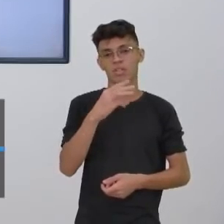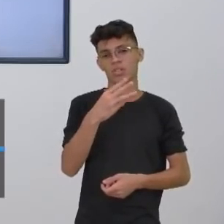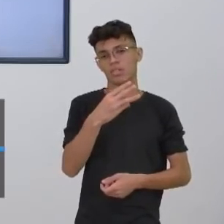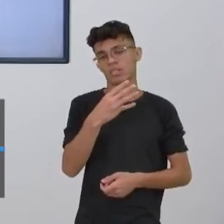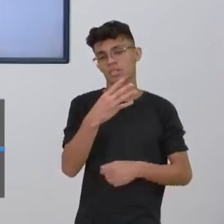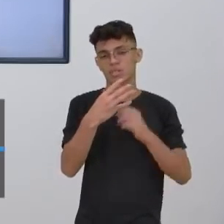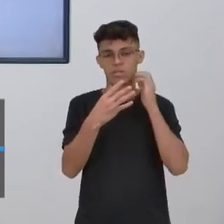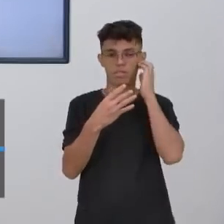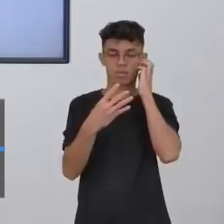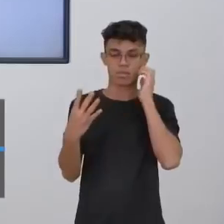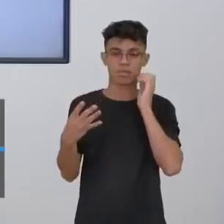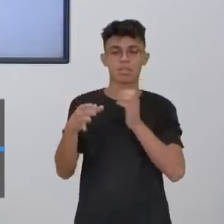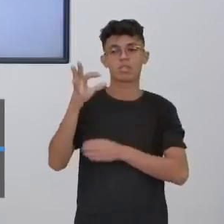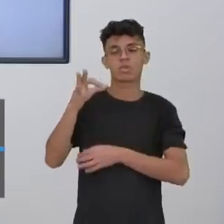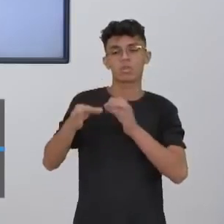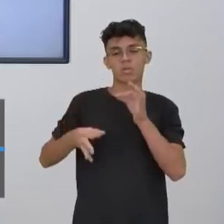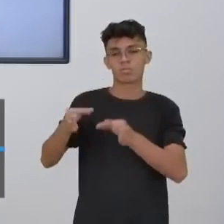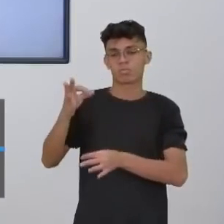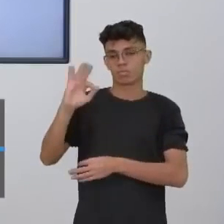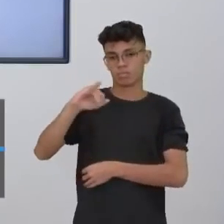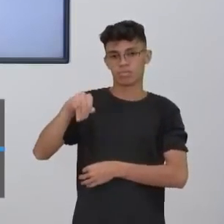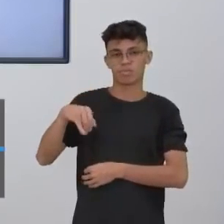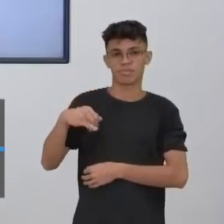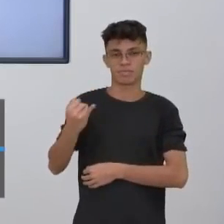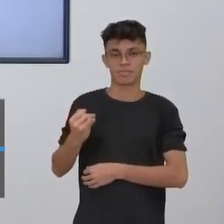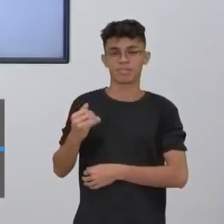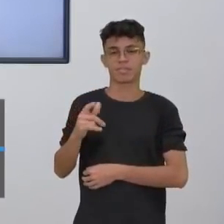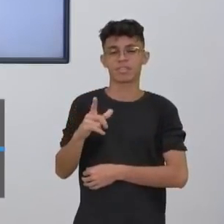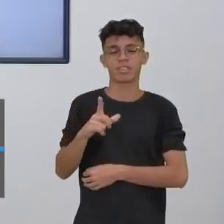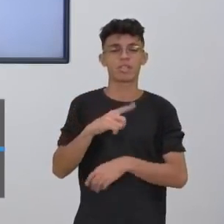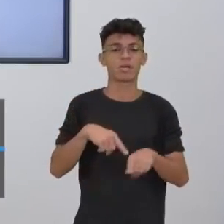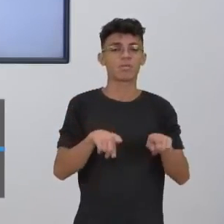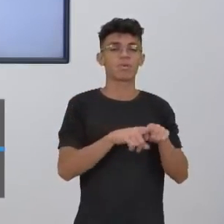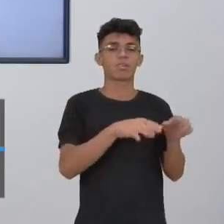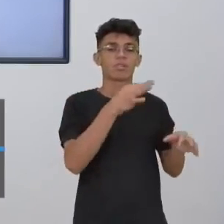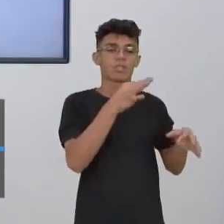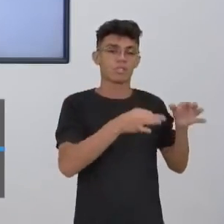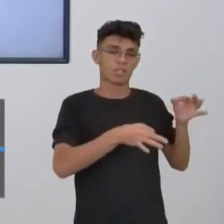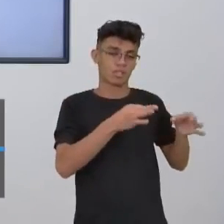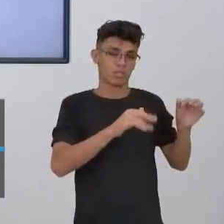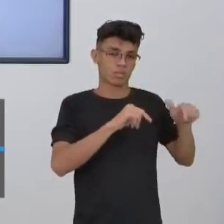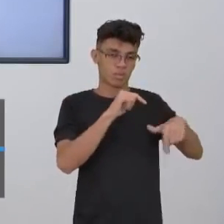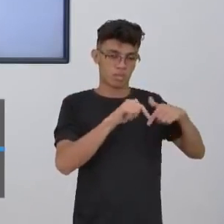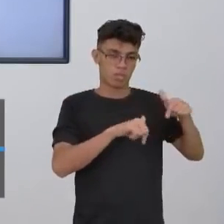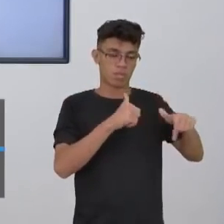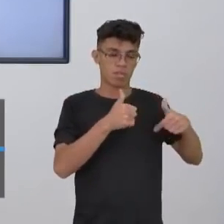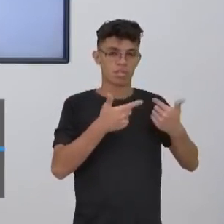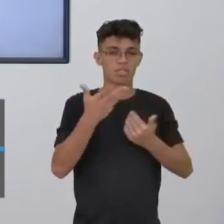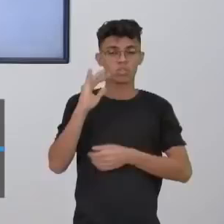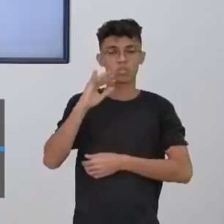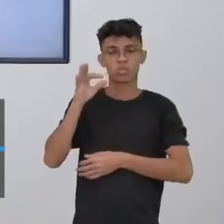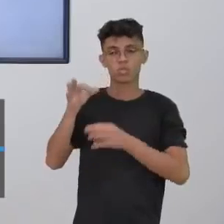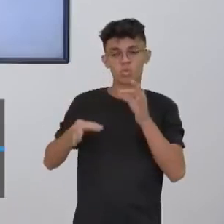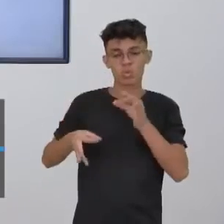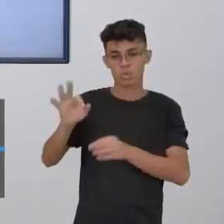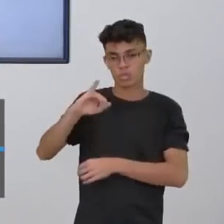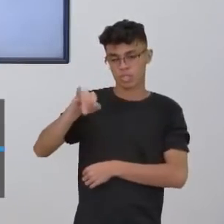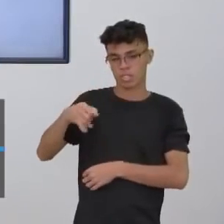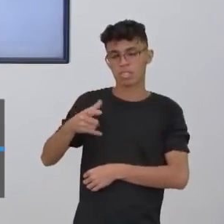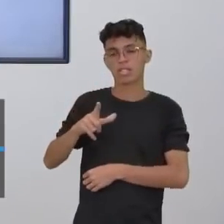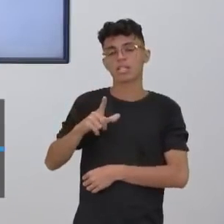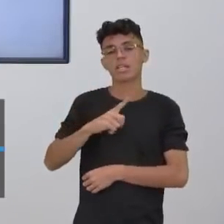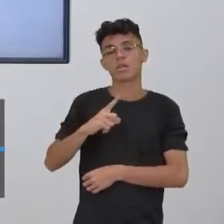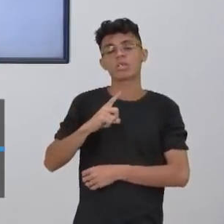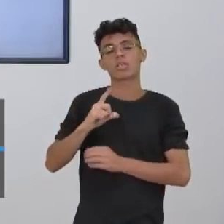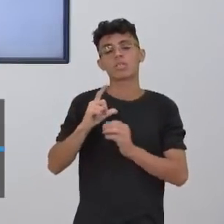a Justiça Eleitoral, que foi criada, e também a Justiça do Trabalho. Tá? A Justiça do Trabalho ela vem muito aí